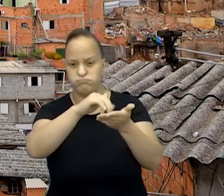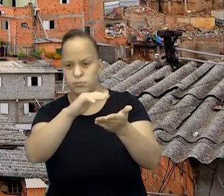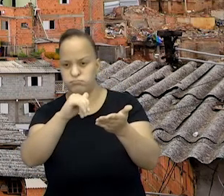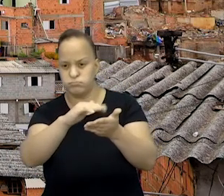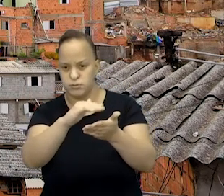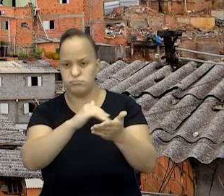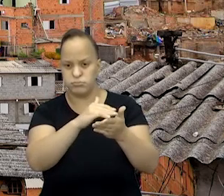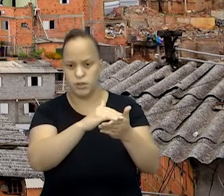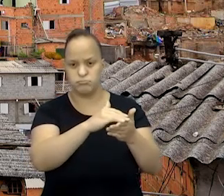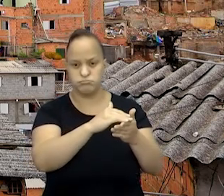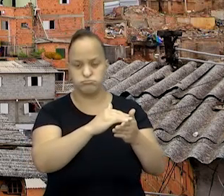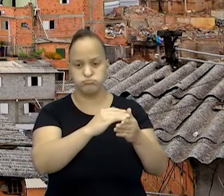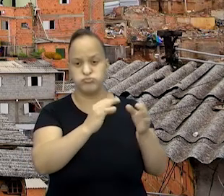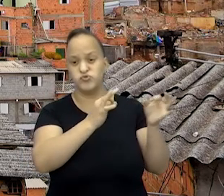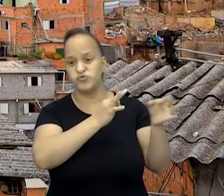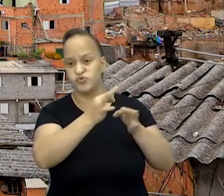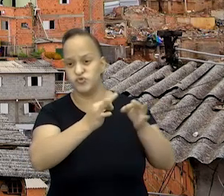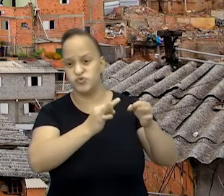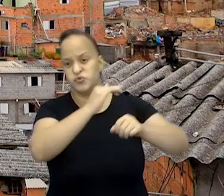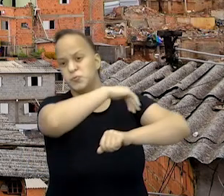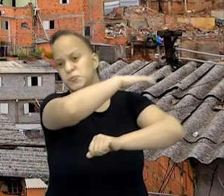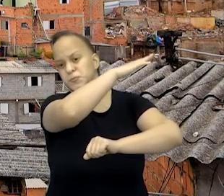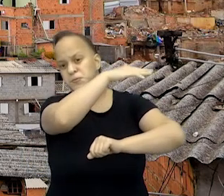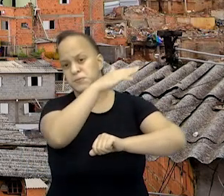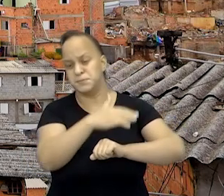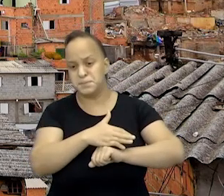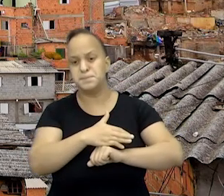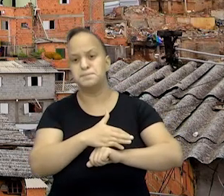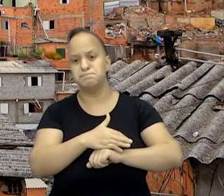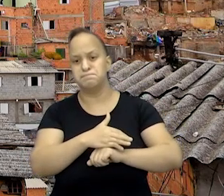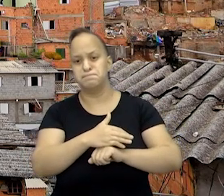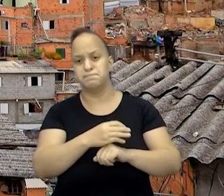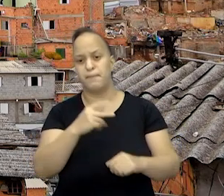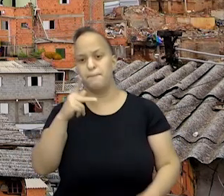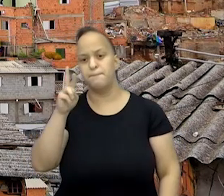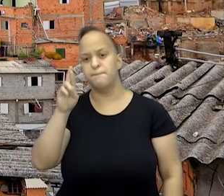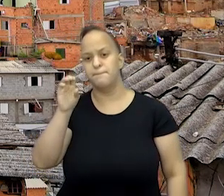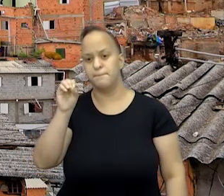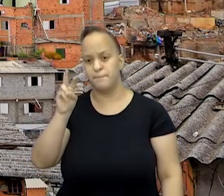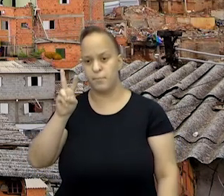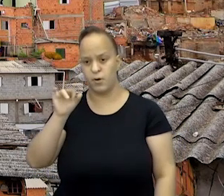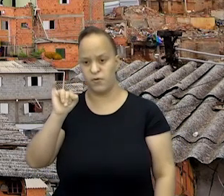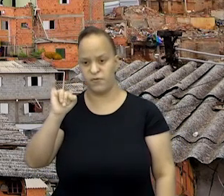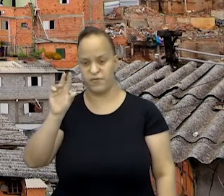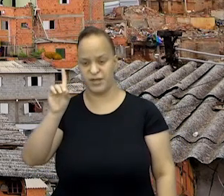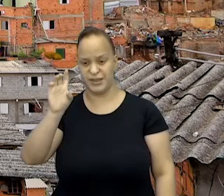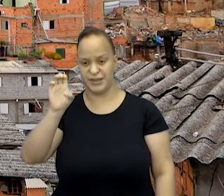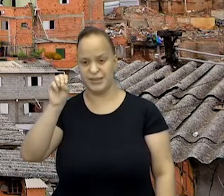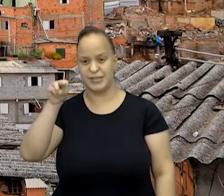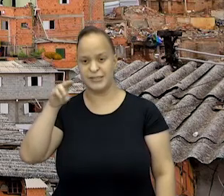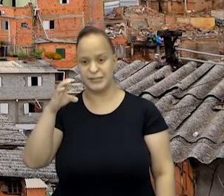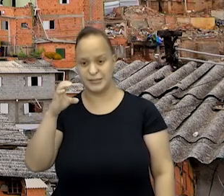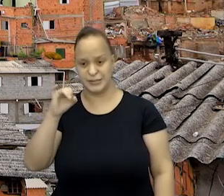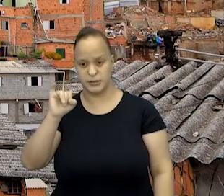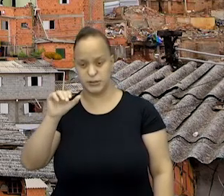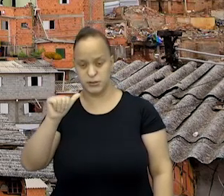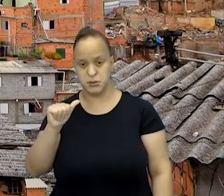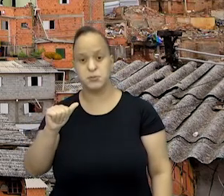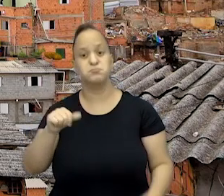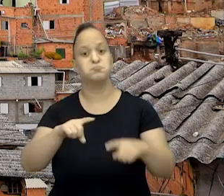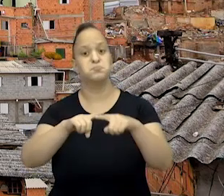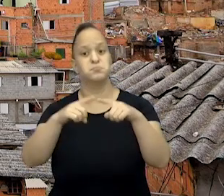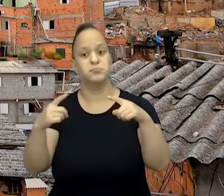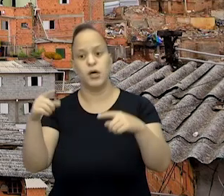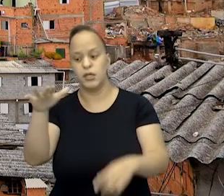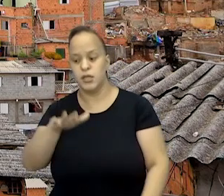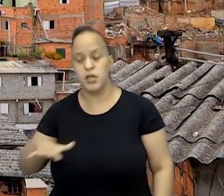da Providência. E aqui nós estamos falando de uma favela que fica no centro de São Paulo, tá? Então a política